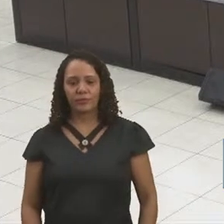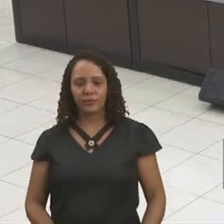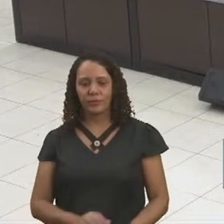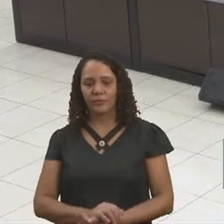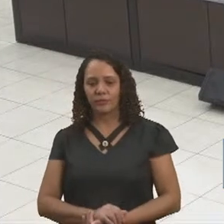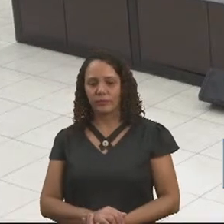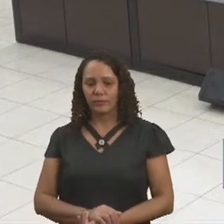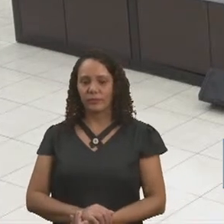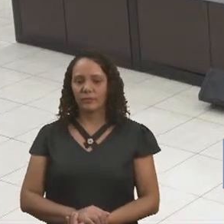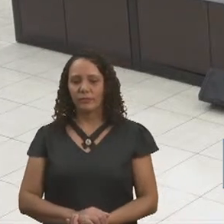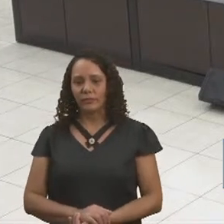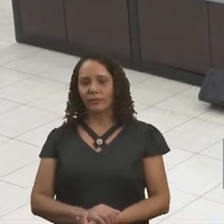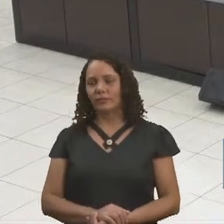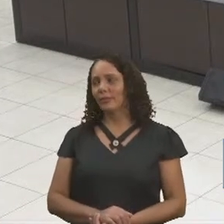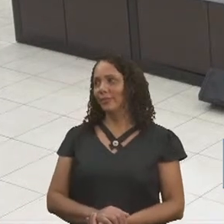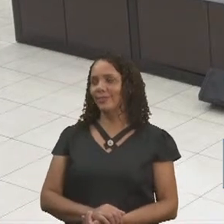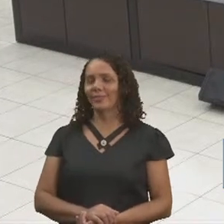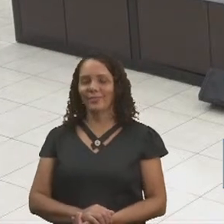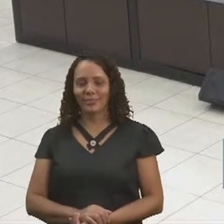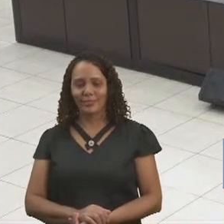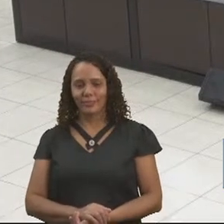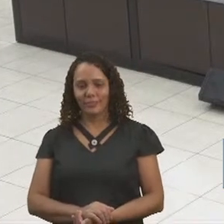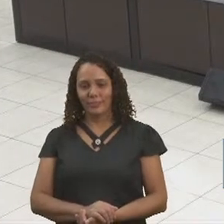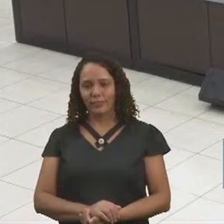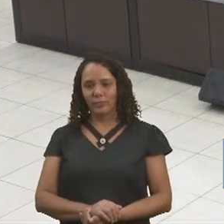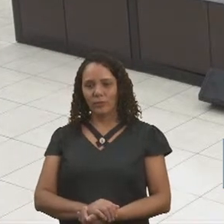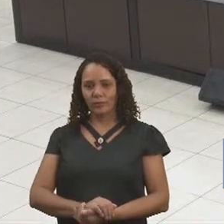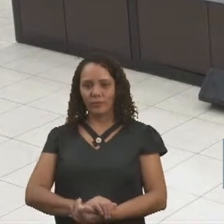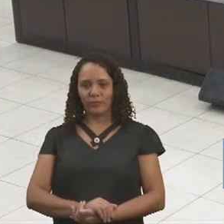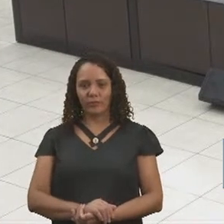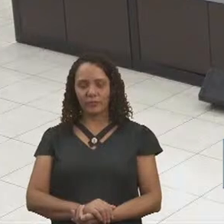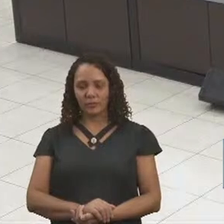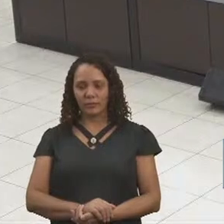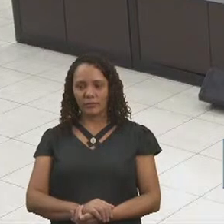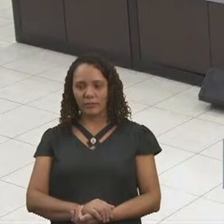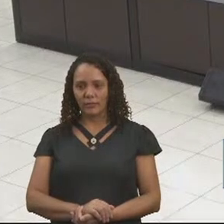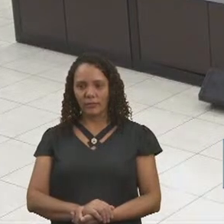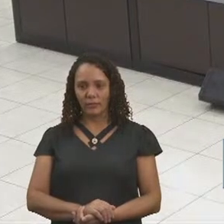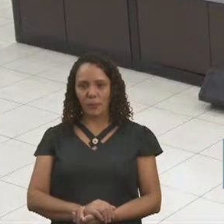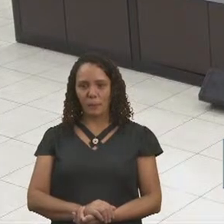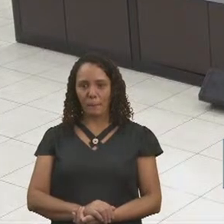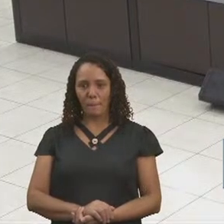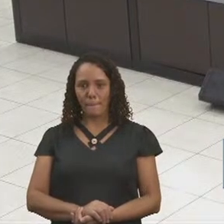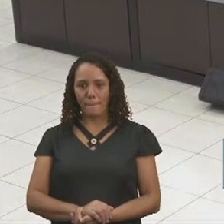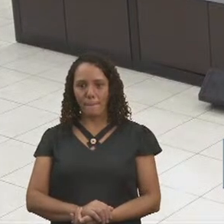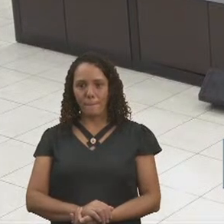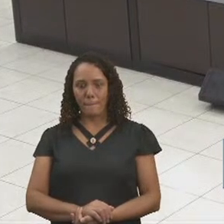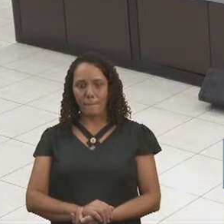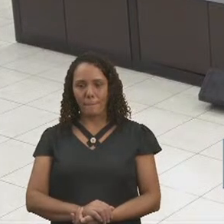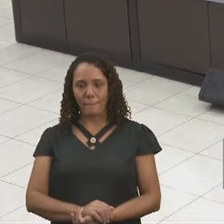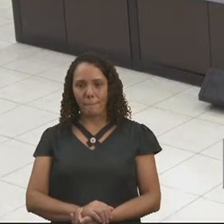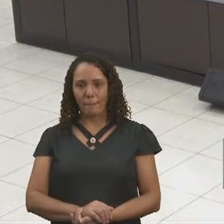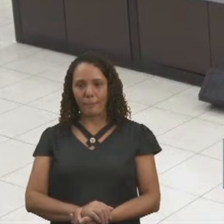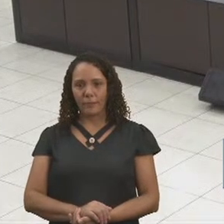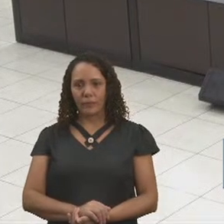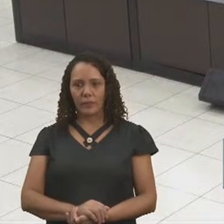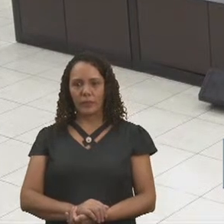Exatamente. É desse ano? 2024. Exercício anterior. Lá atrás teve, mas foi